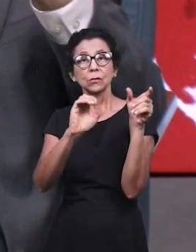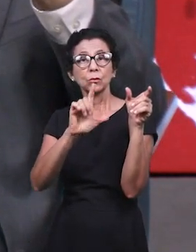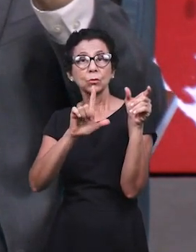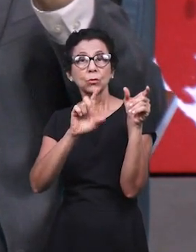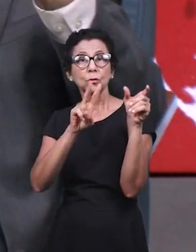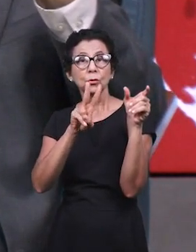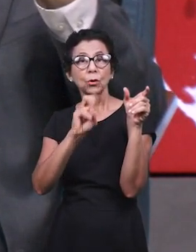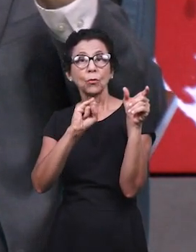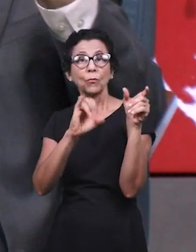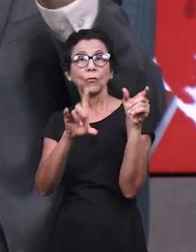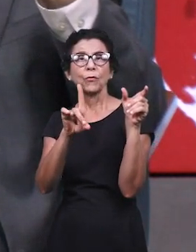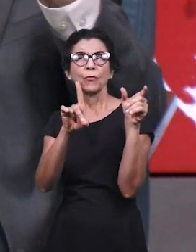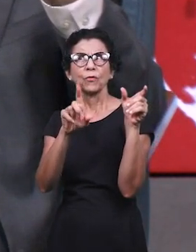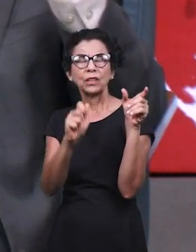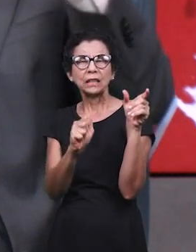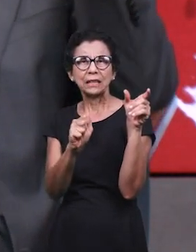mensagem,